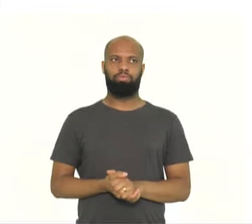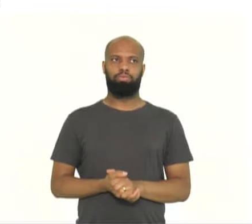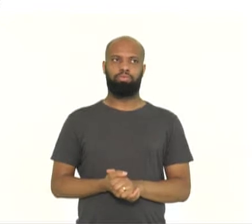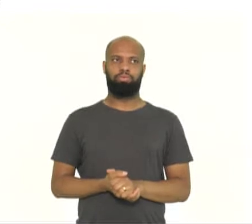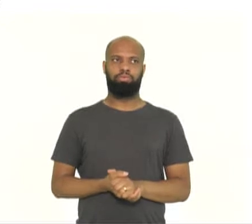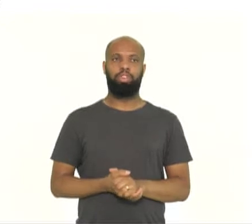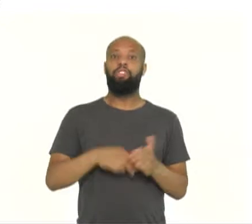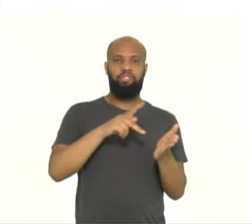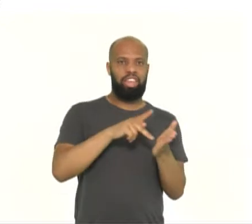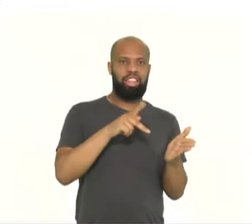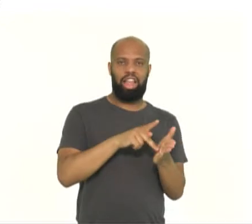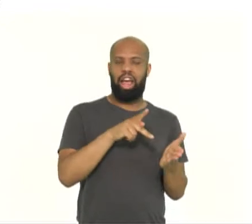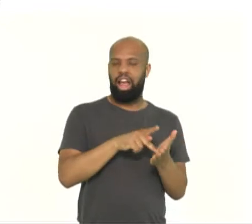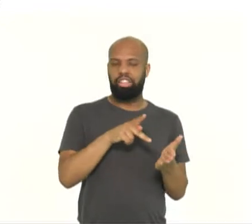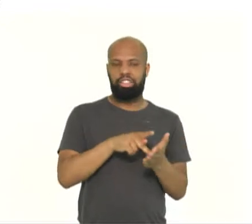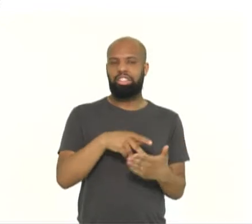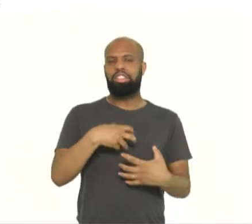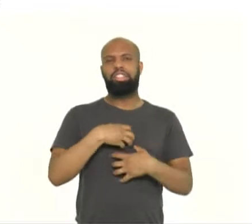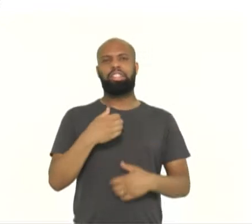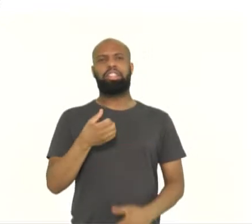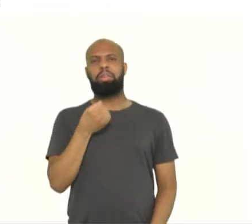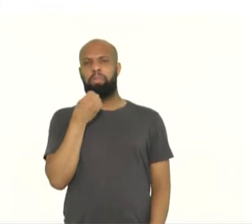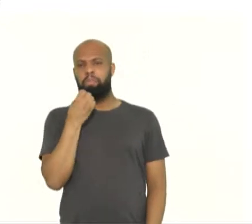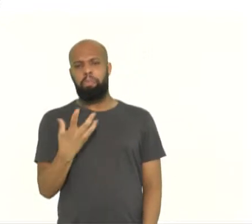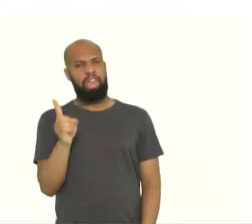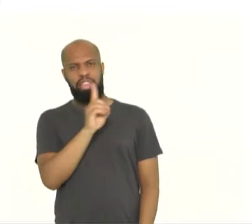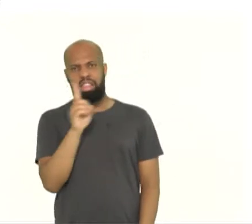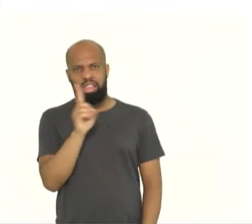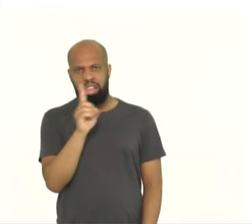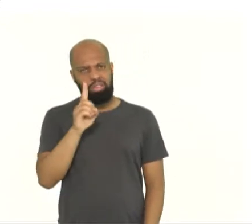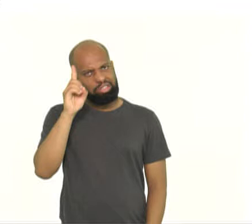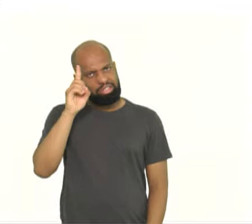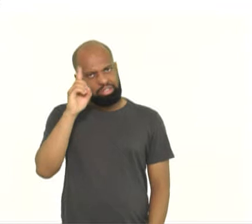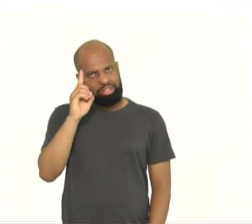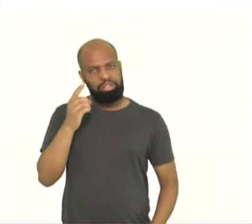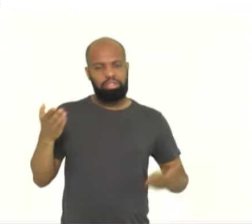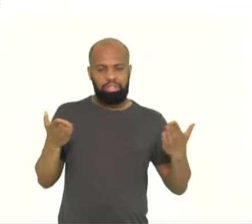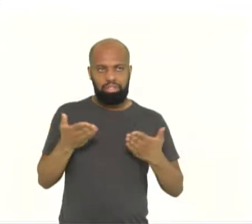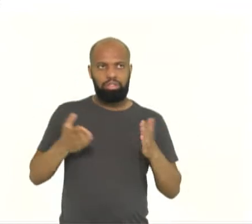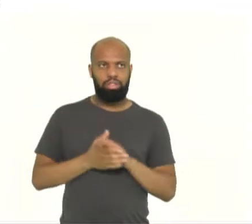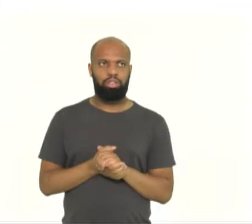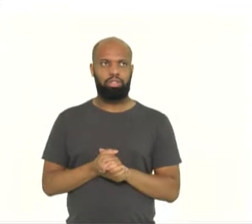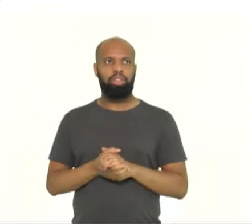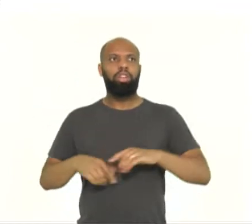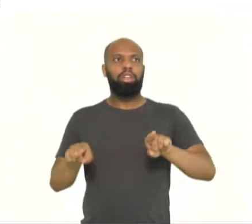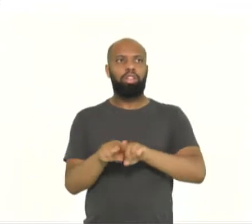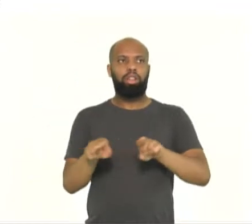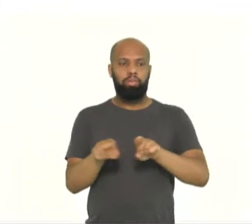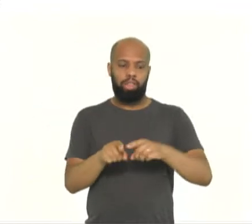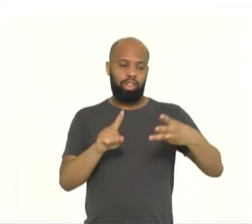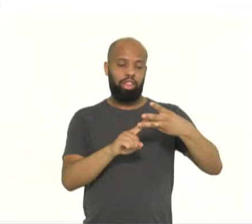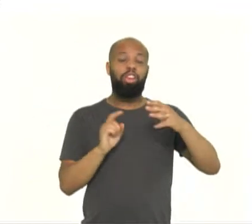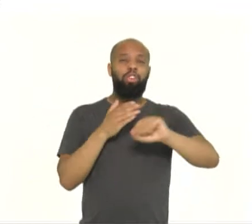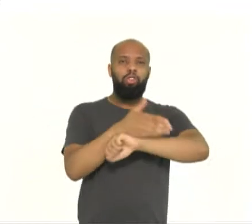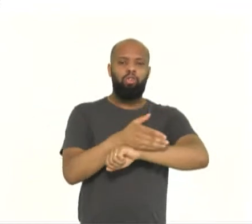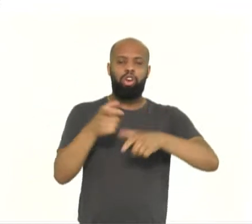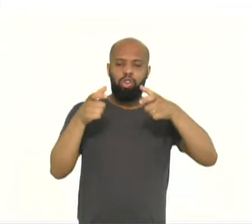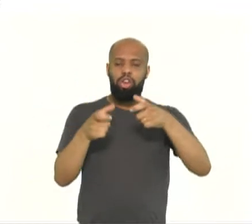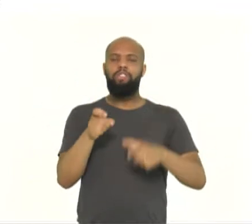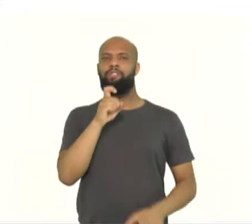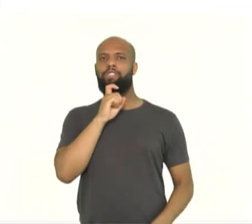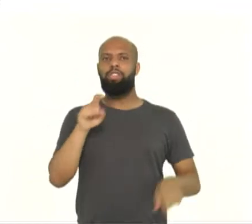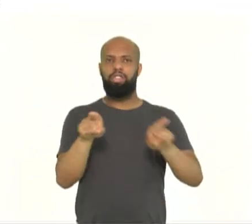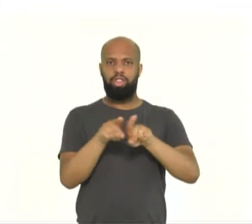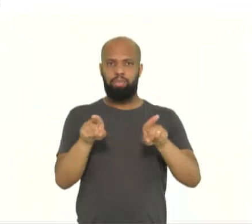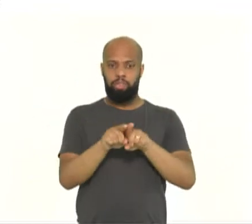é verdadeiro, e foi a um lugar frio recientemente. Ele foi a um lugar frio recentemente